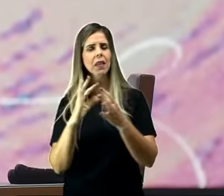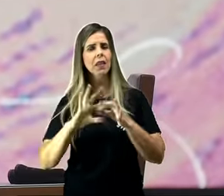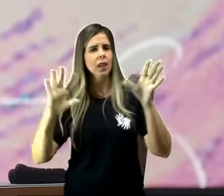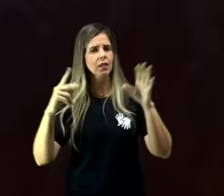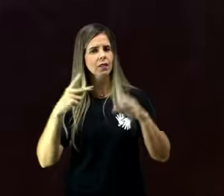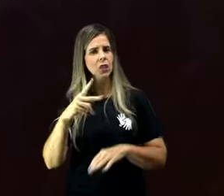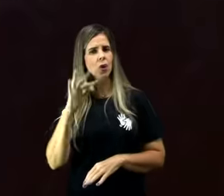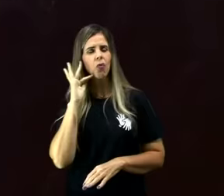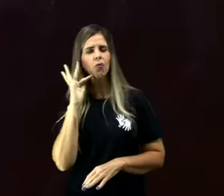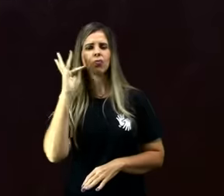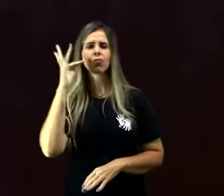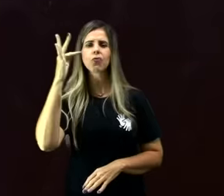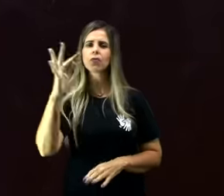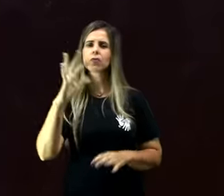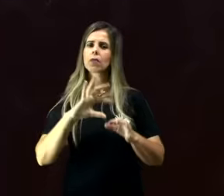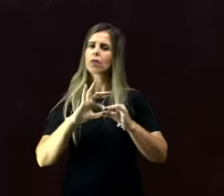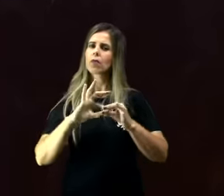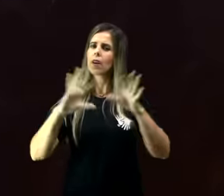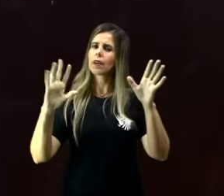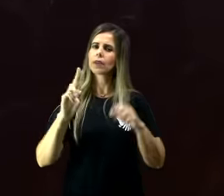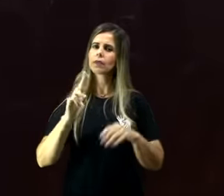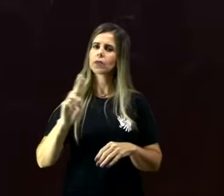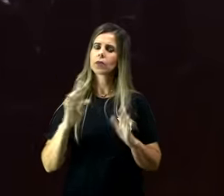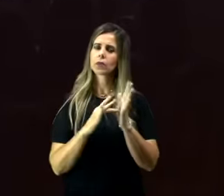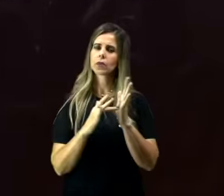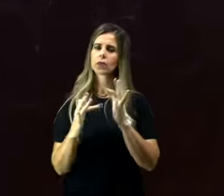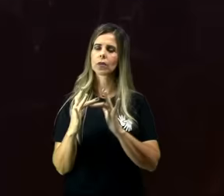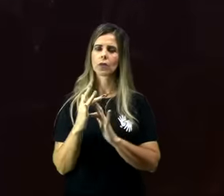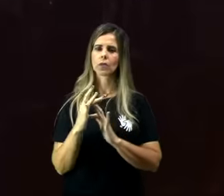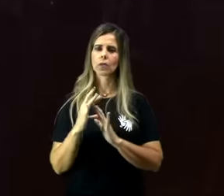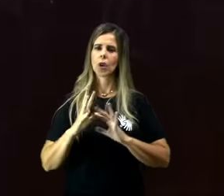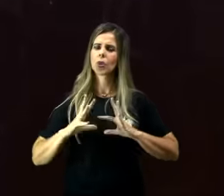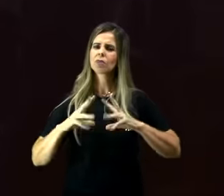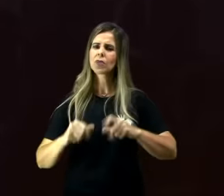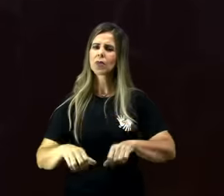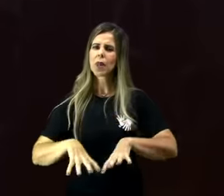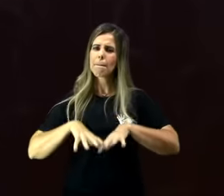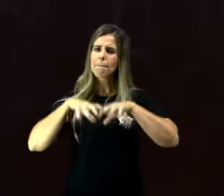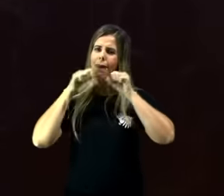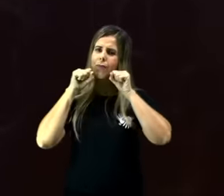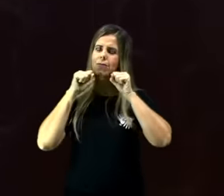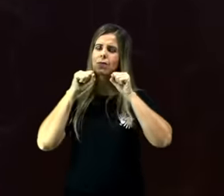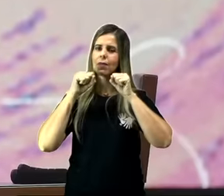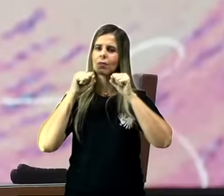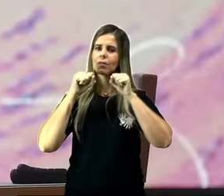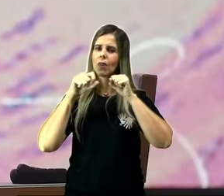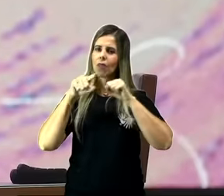nome de Jesus, nós somos livres de toda maldição.